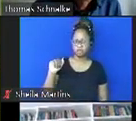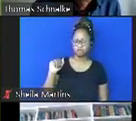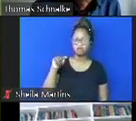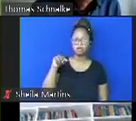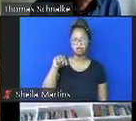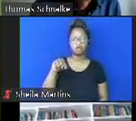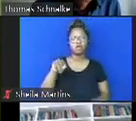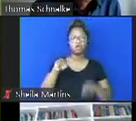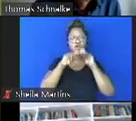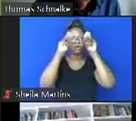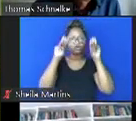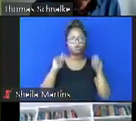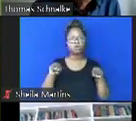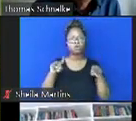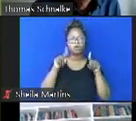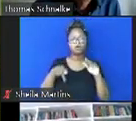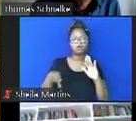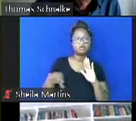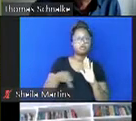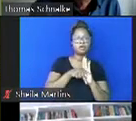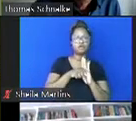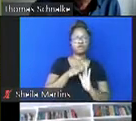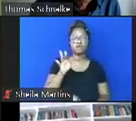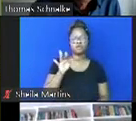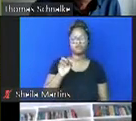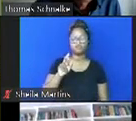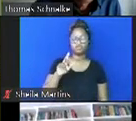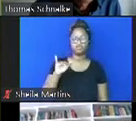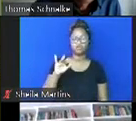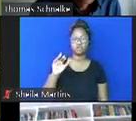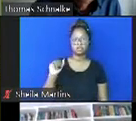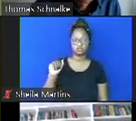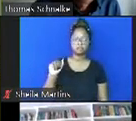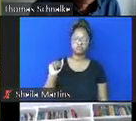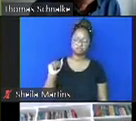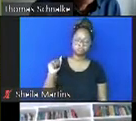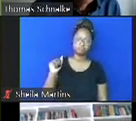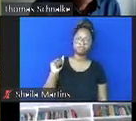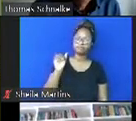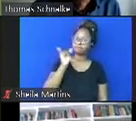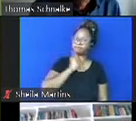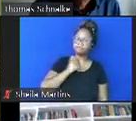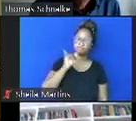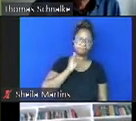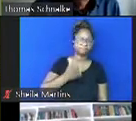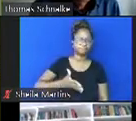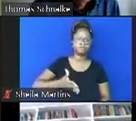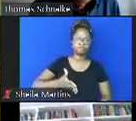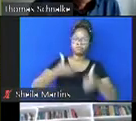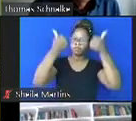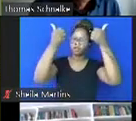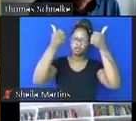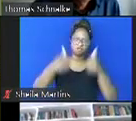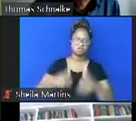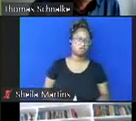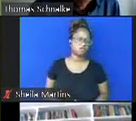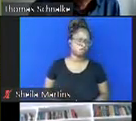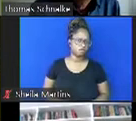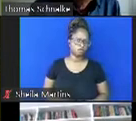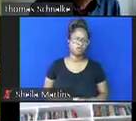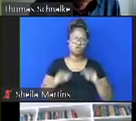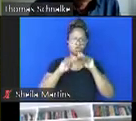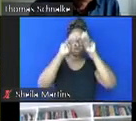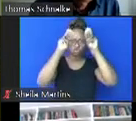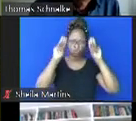La Specula, em Florença, nos dá o melhor exemplo aí. O Museu La